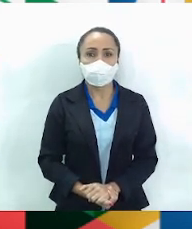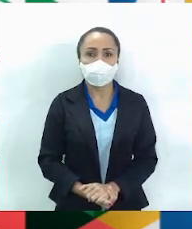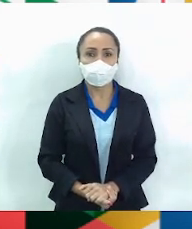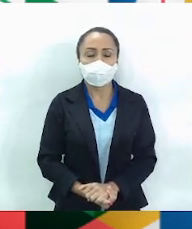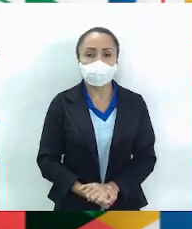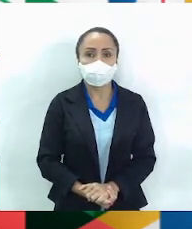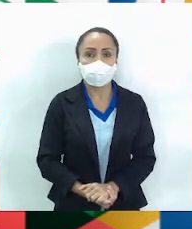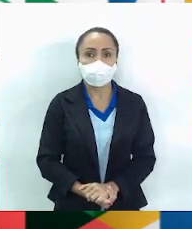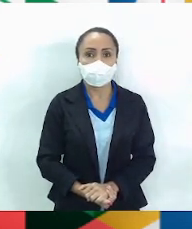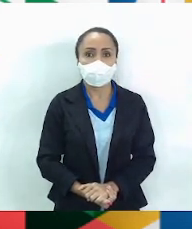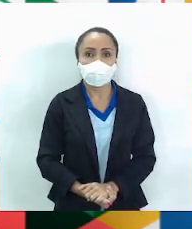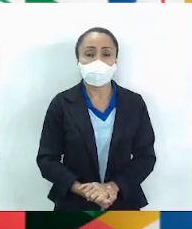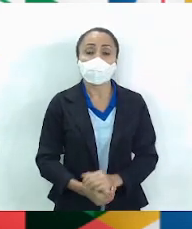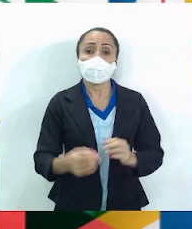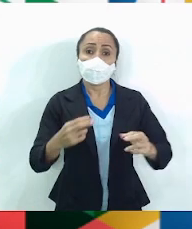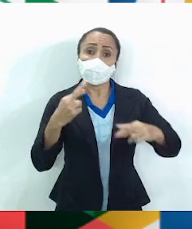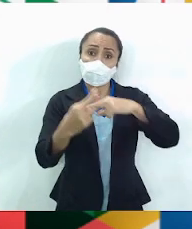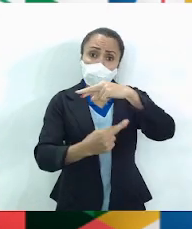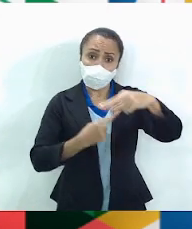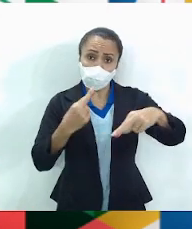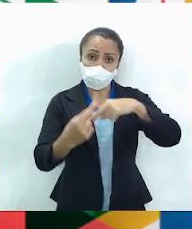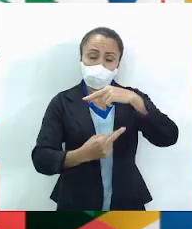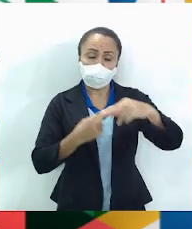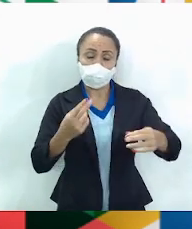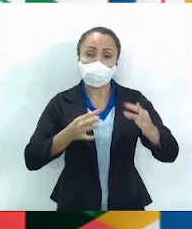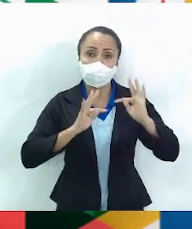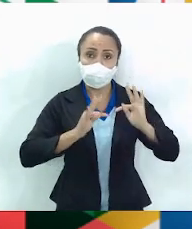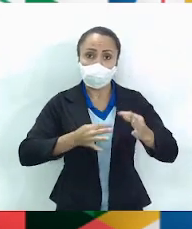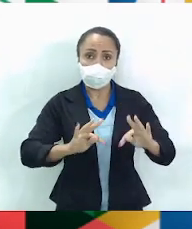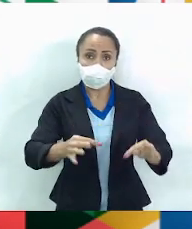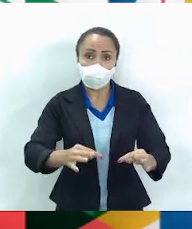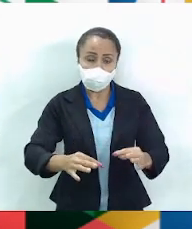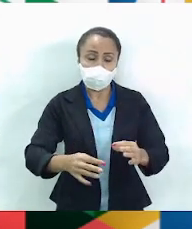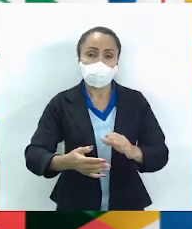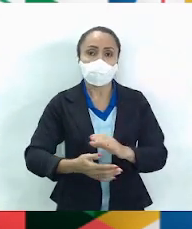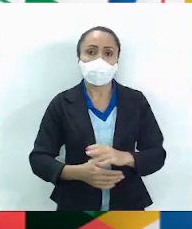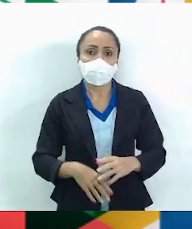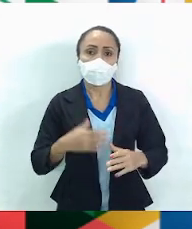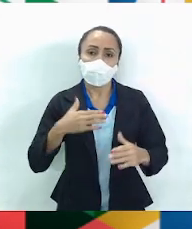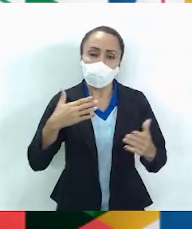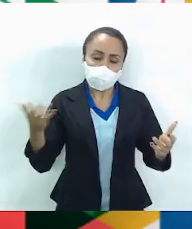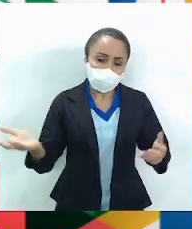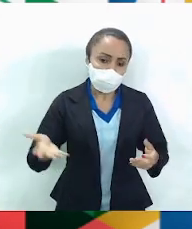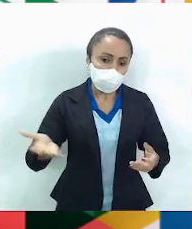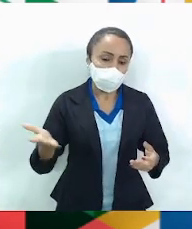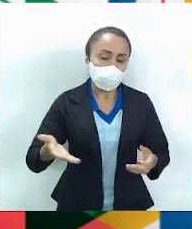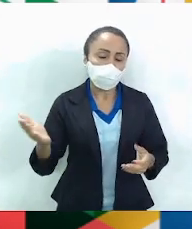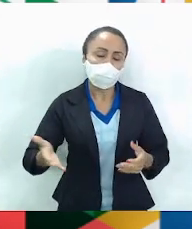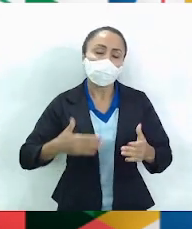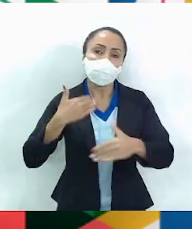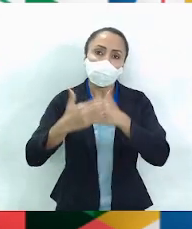4. A revolução tecnológica das últimas décadas acelerou a velocidade da transmissão